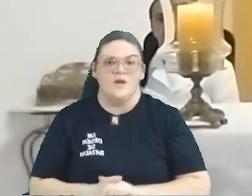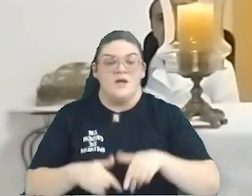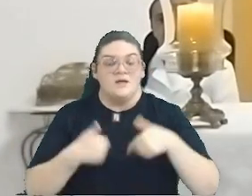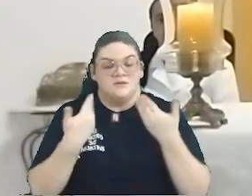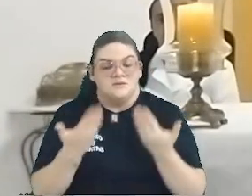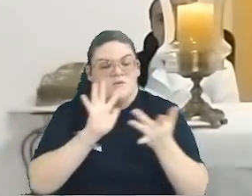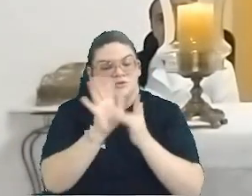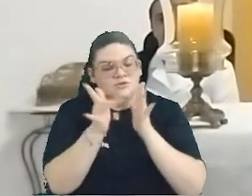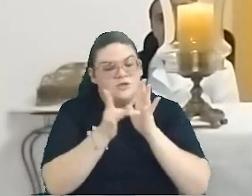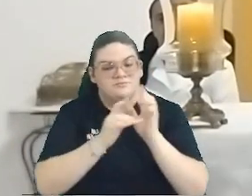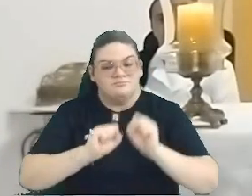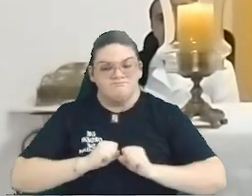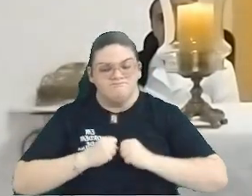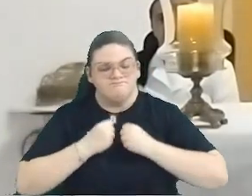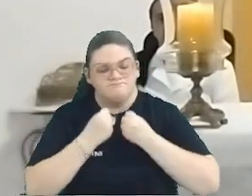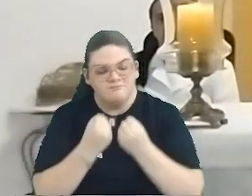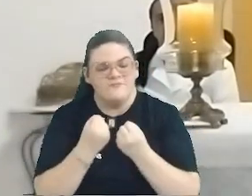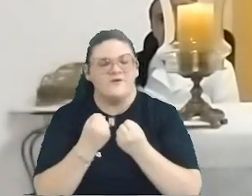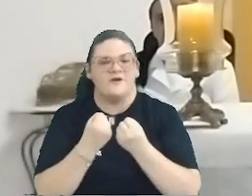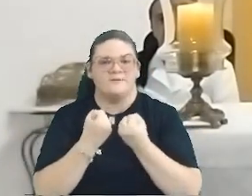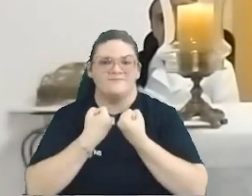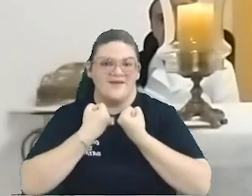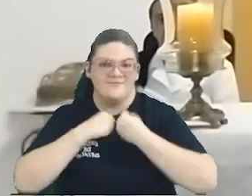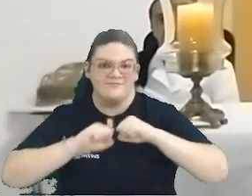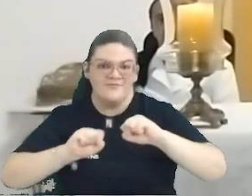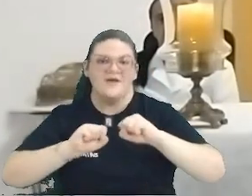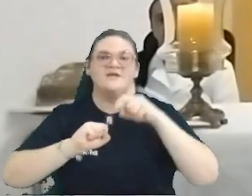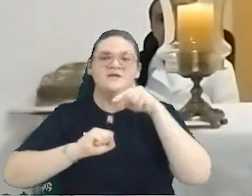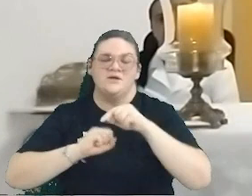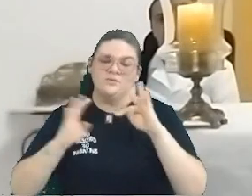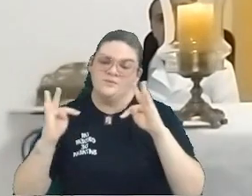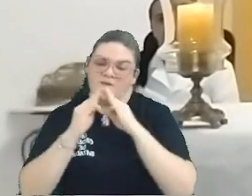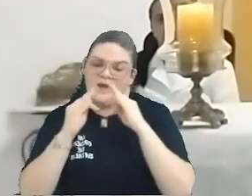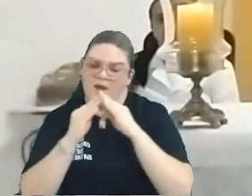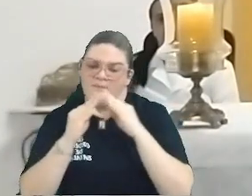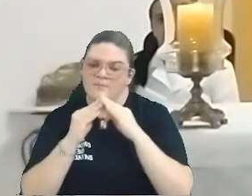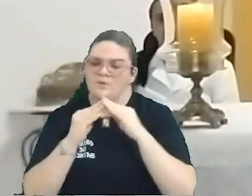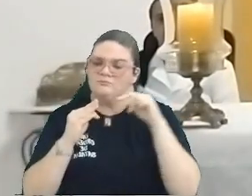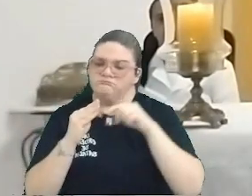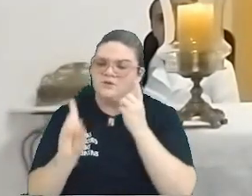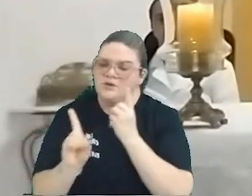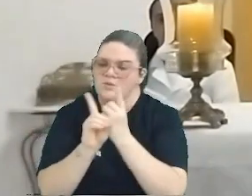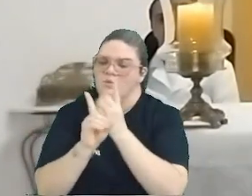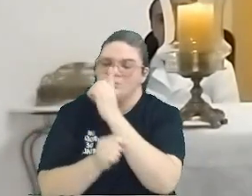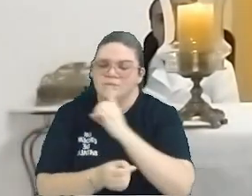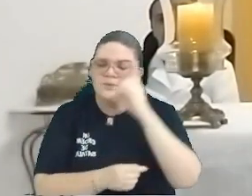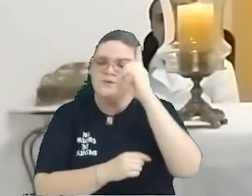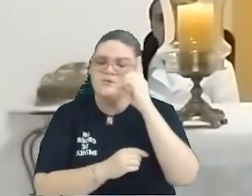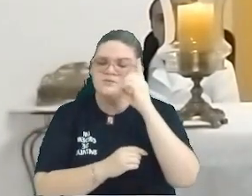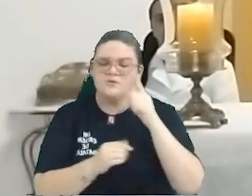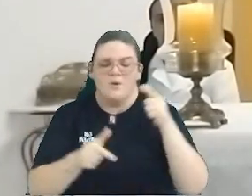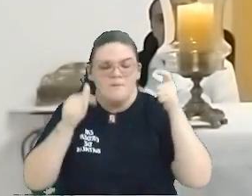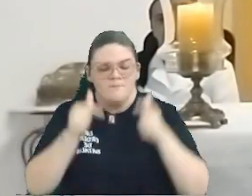como lugar do encontro com Deus, como lugar de oração, como lugar